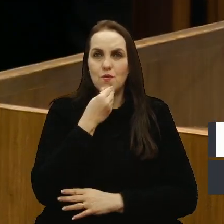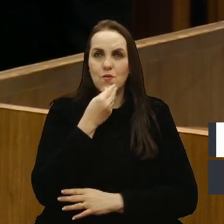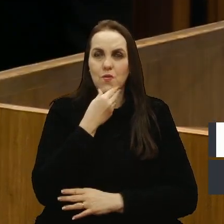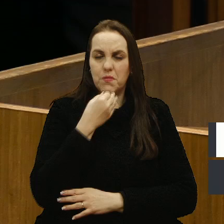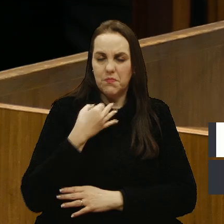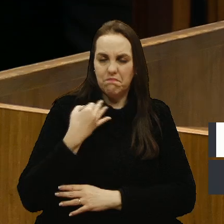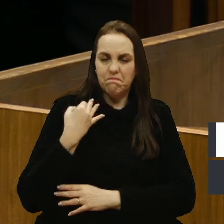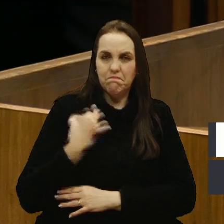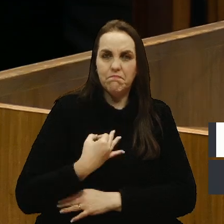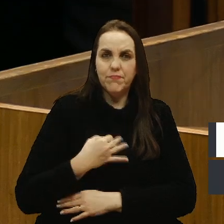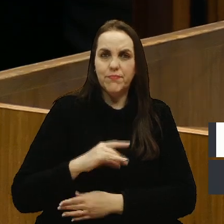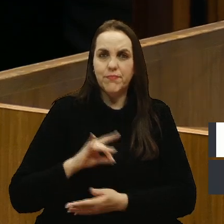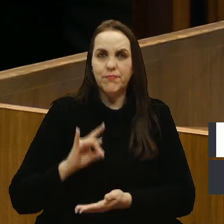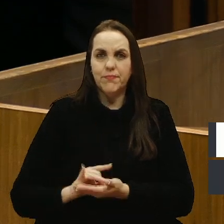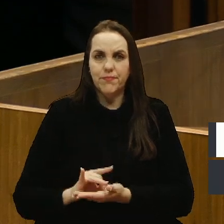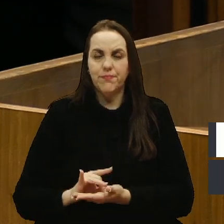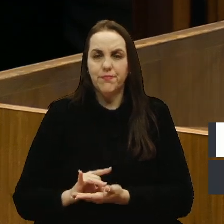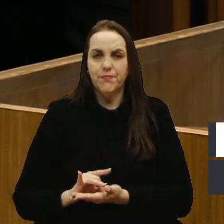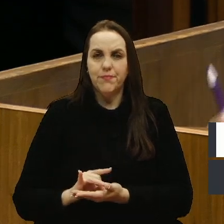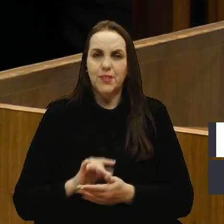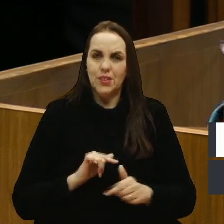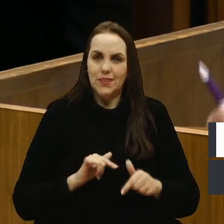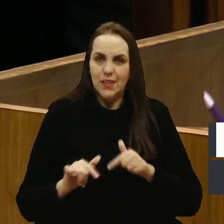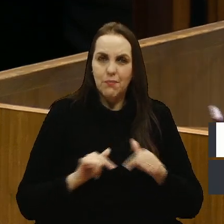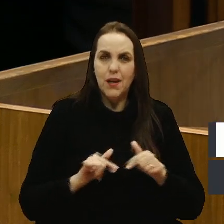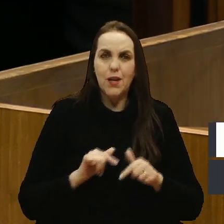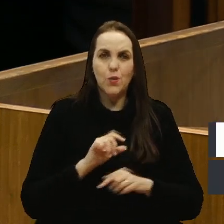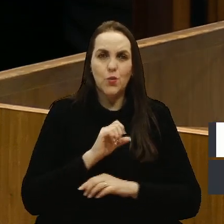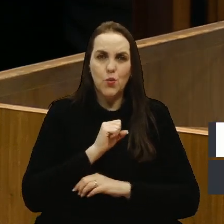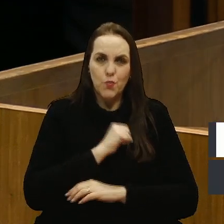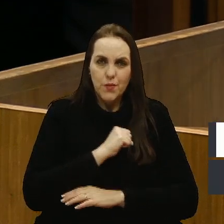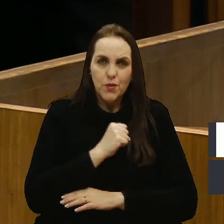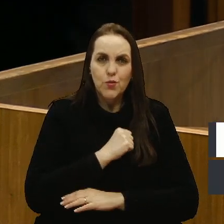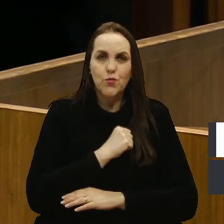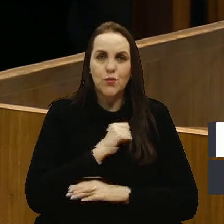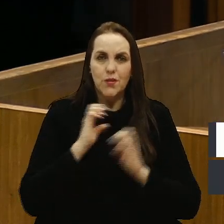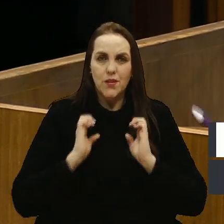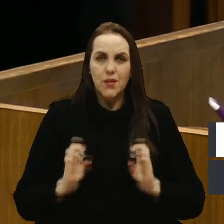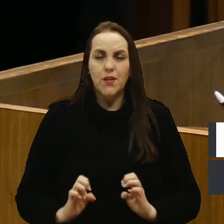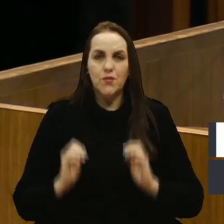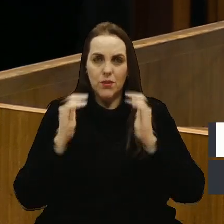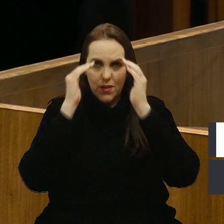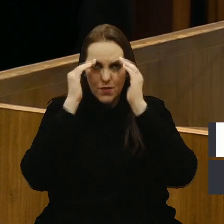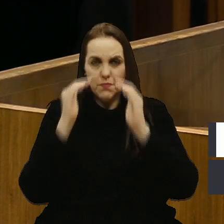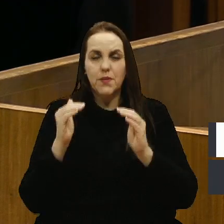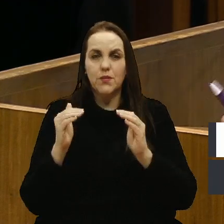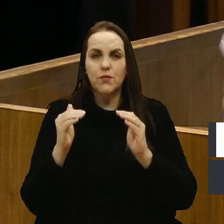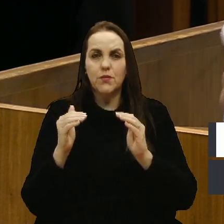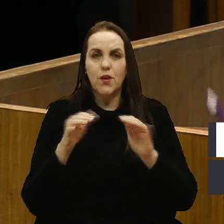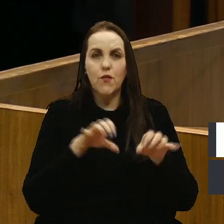muito sólidos, de trabalho, de humildade, de ética e respeito. Formou